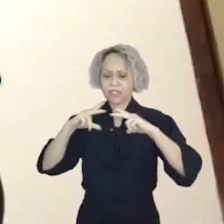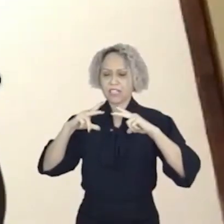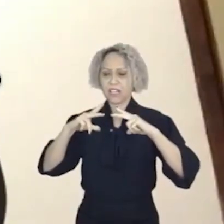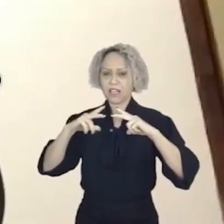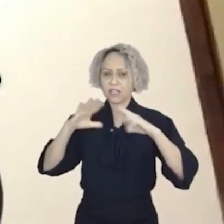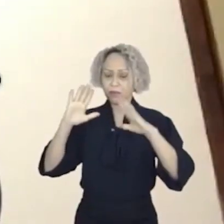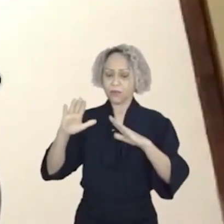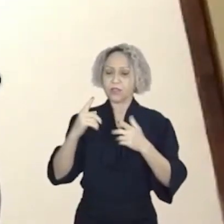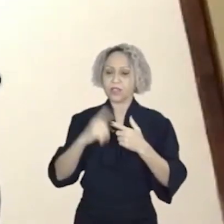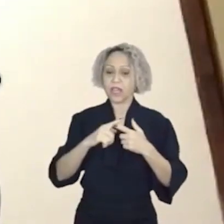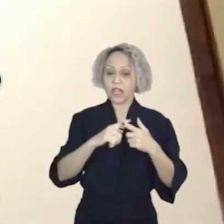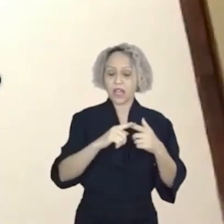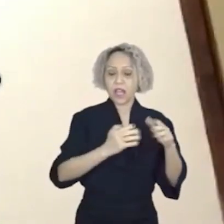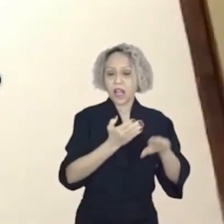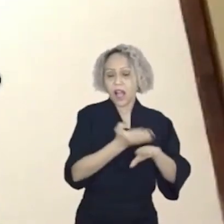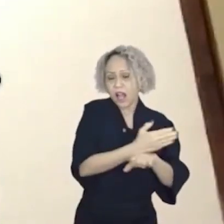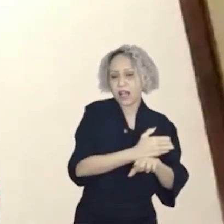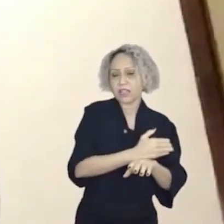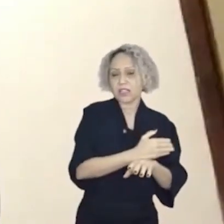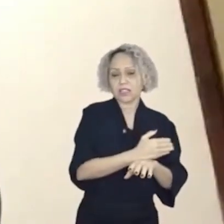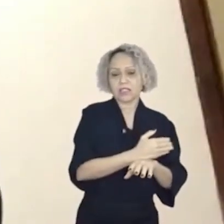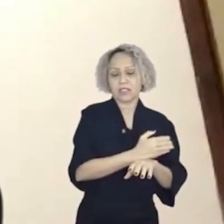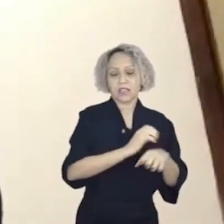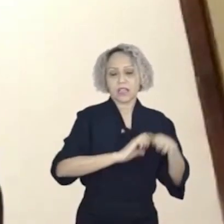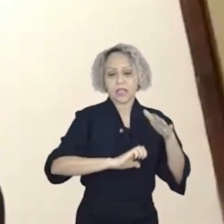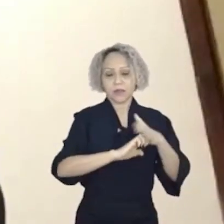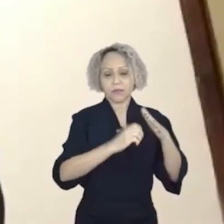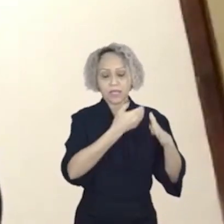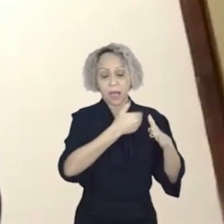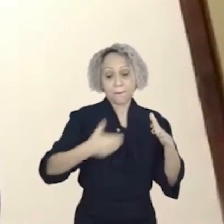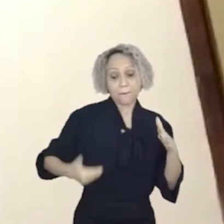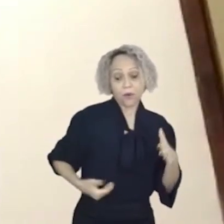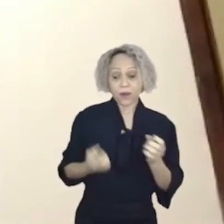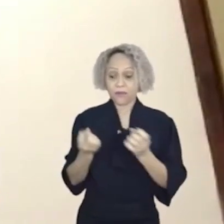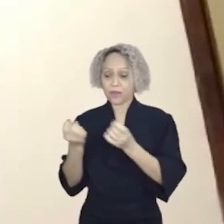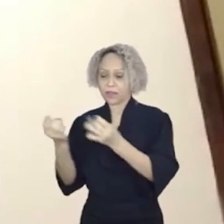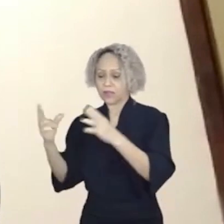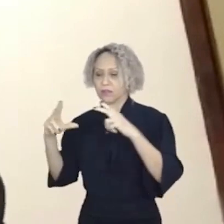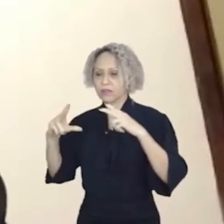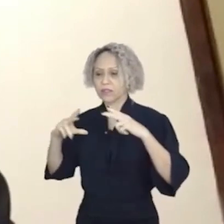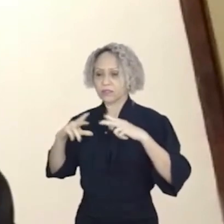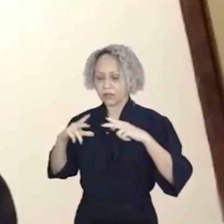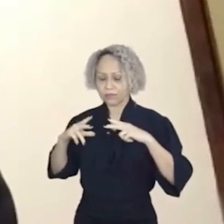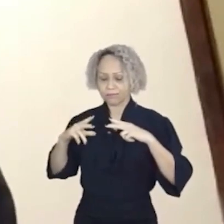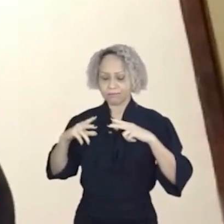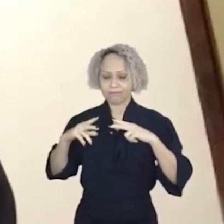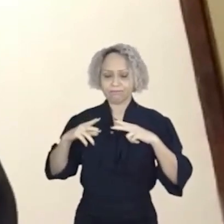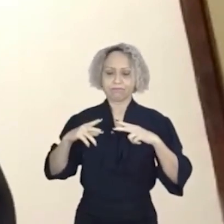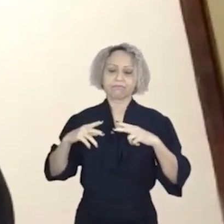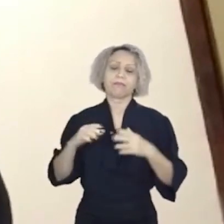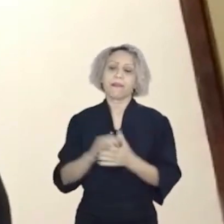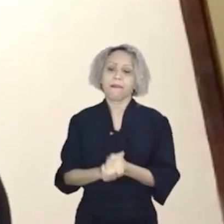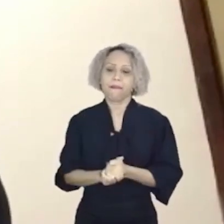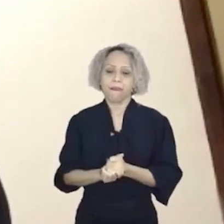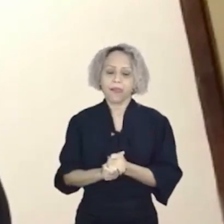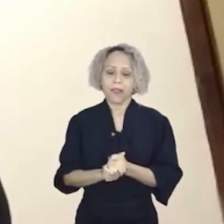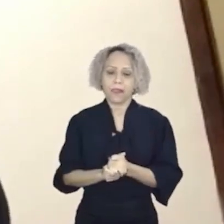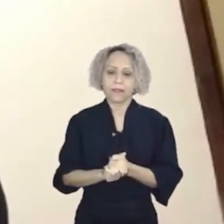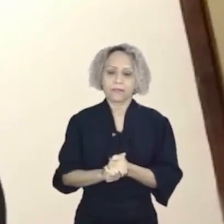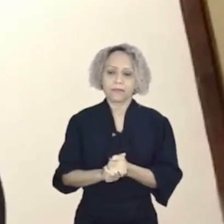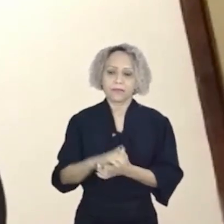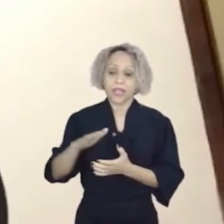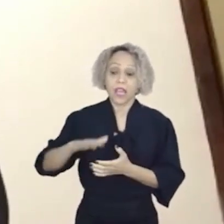Eu vou dar um exemplo bem concreto do que tem ocorrido com referência ao